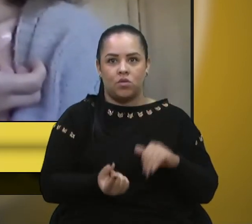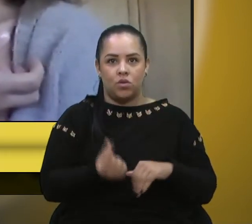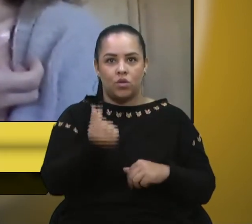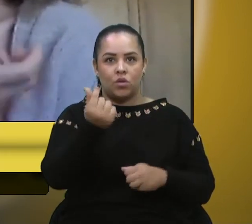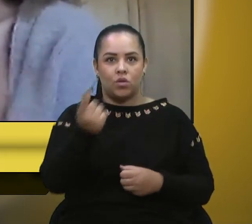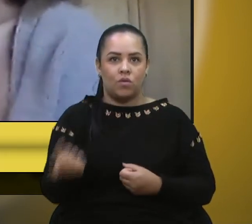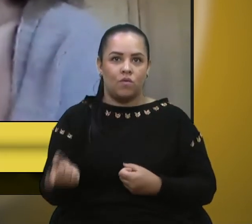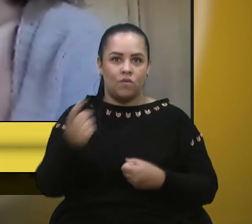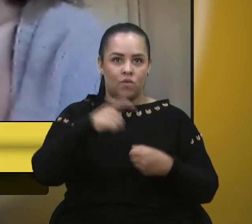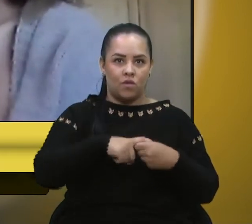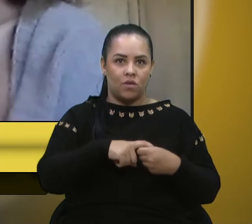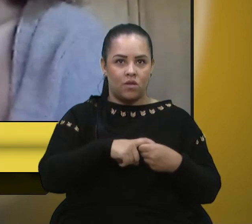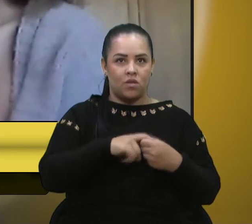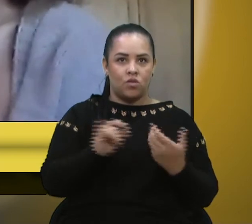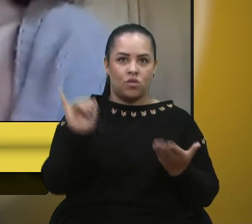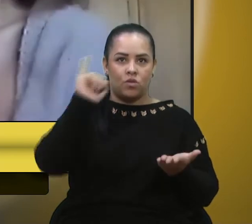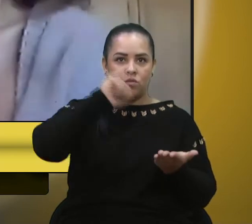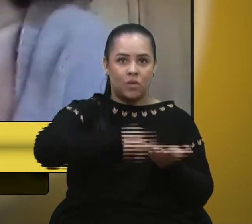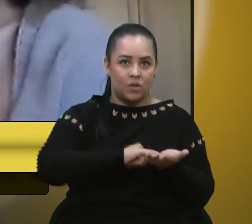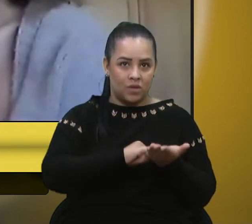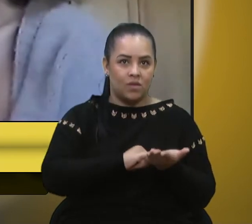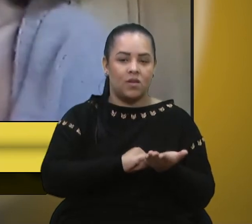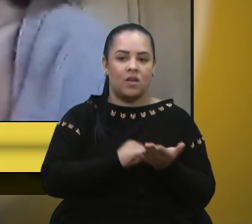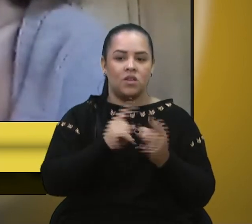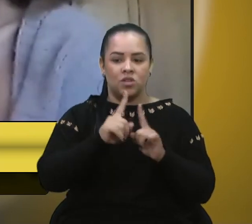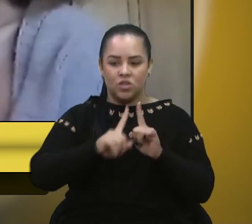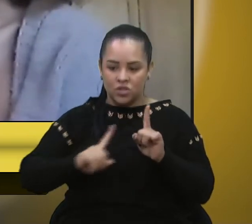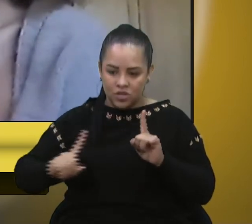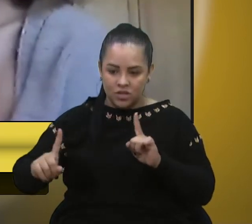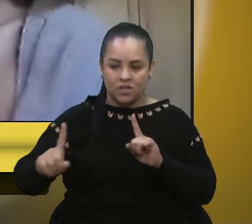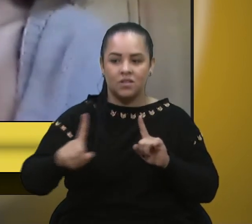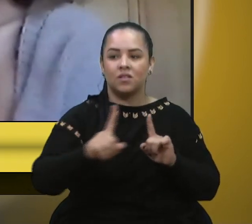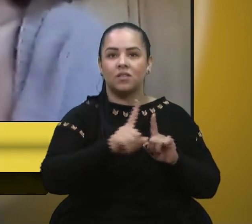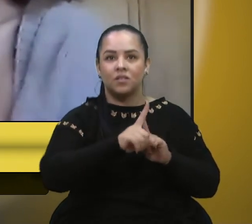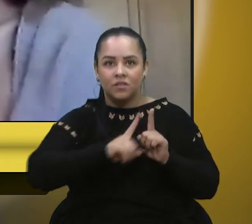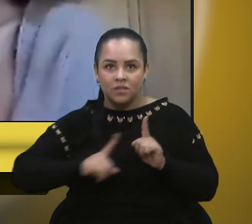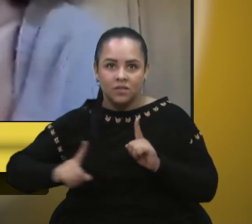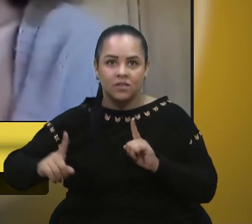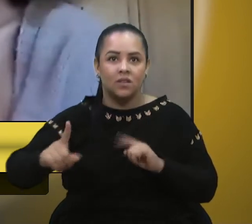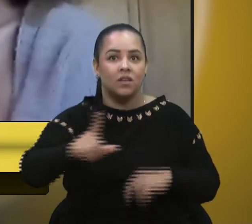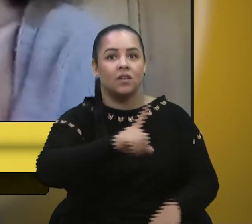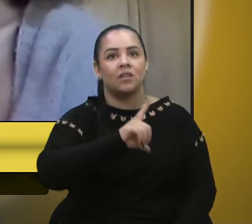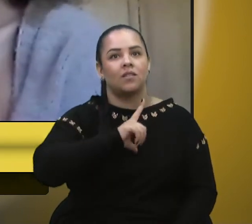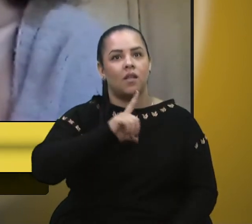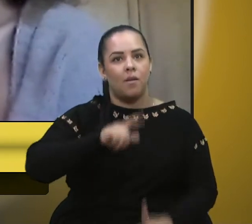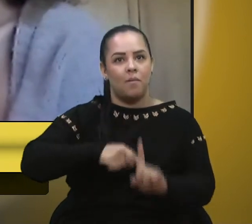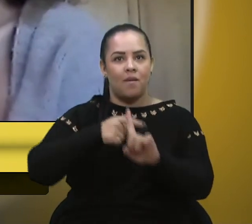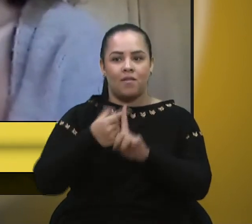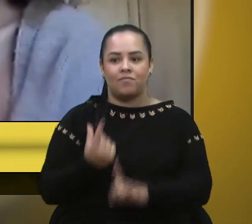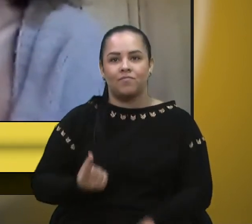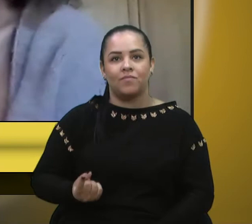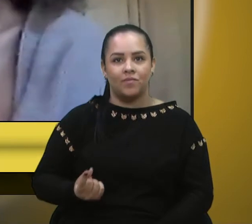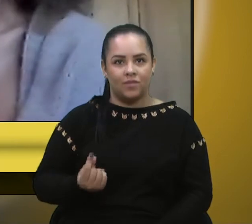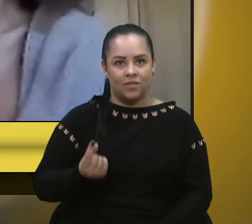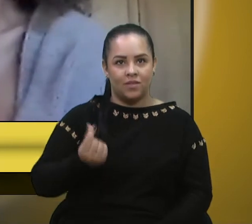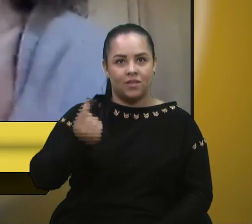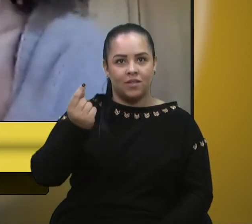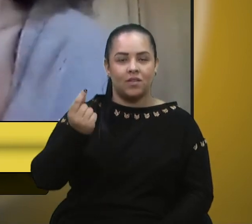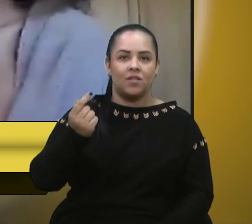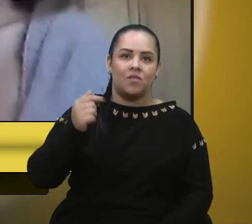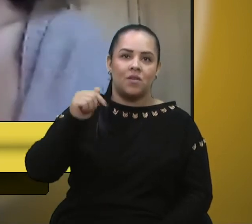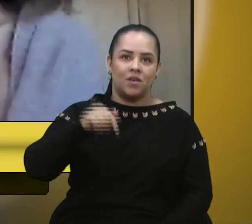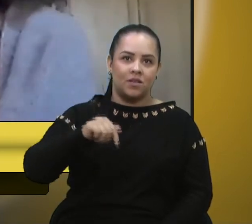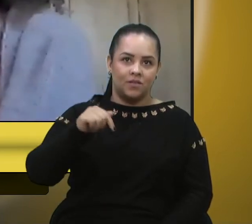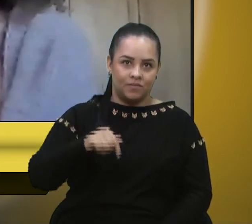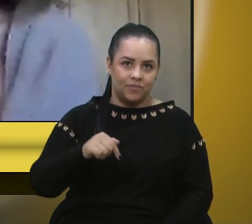como impostos e que gira a economia e que volta a gerar dinheiro para os cofres do nosso poder público, né?